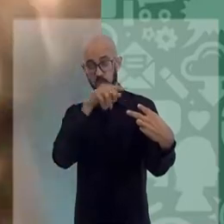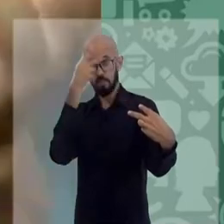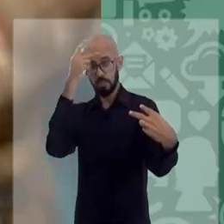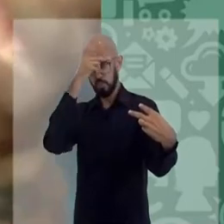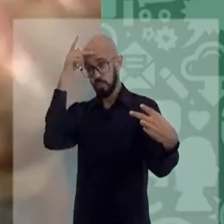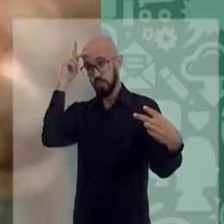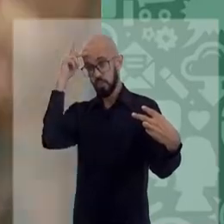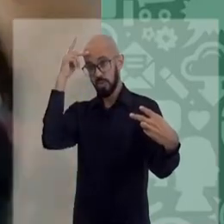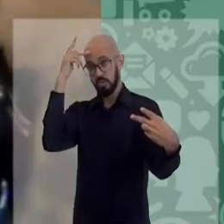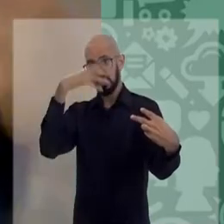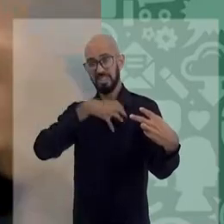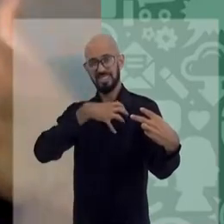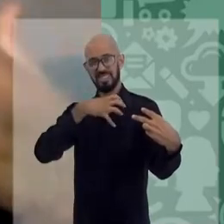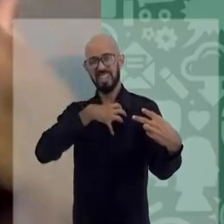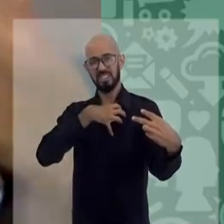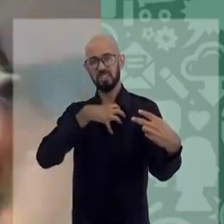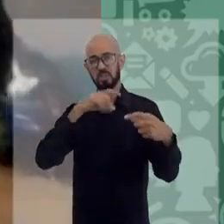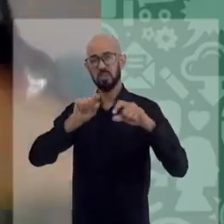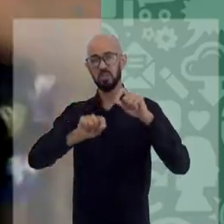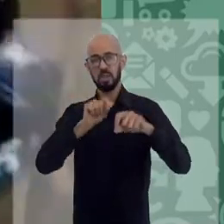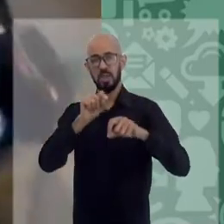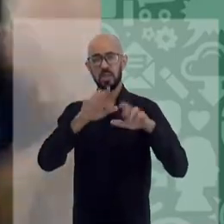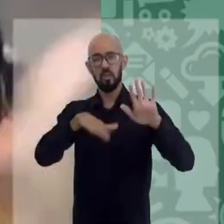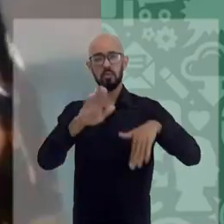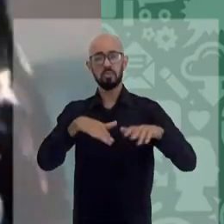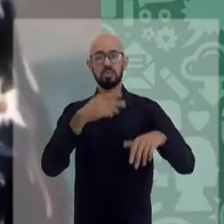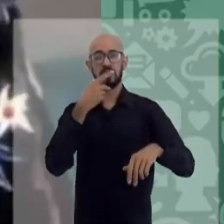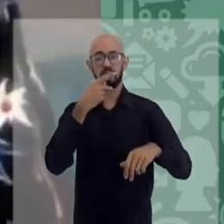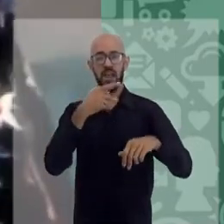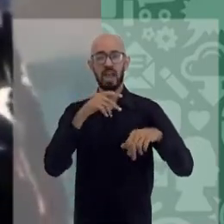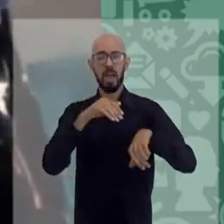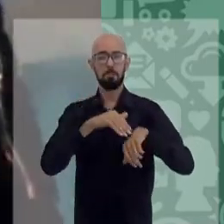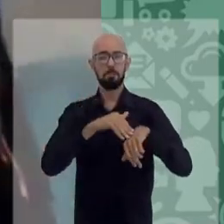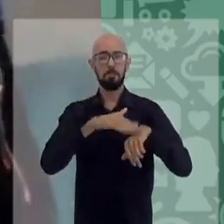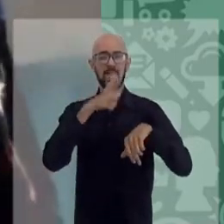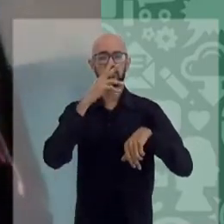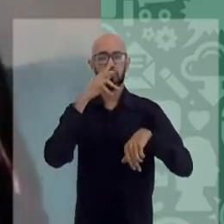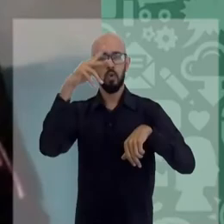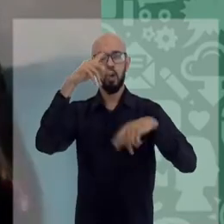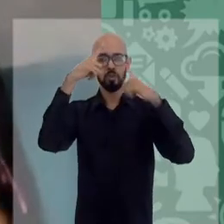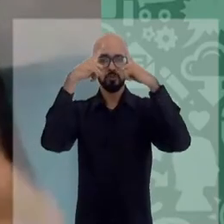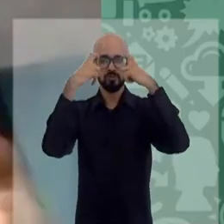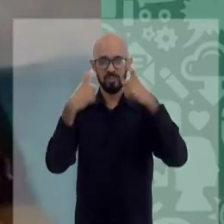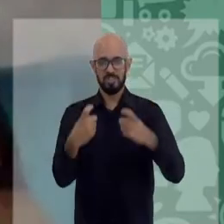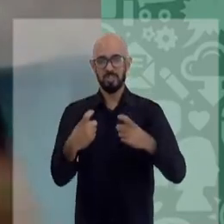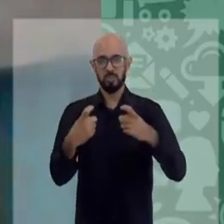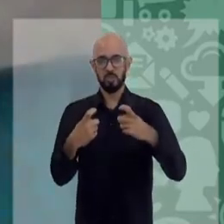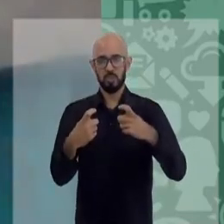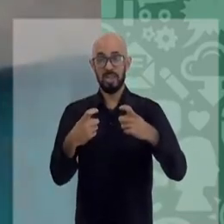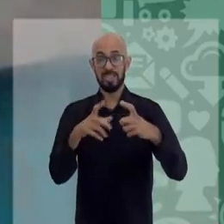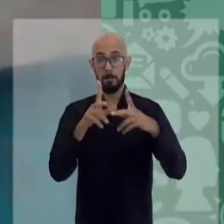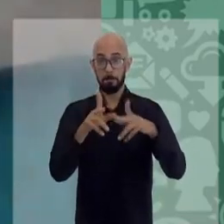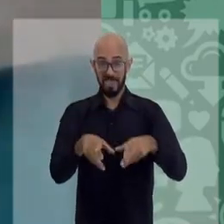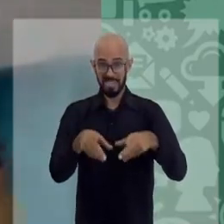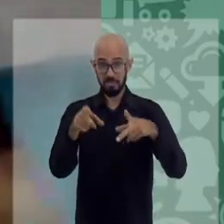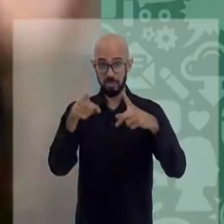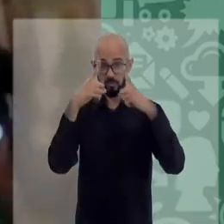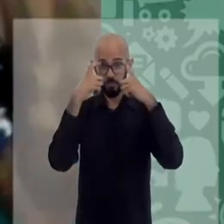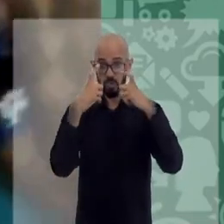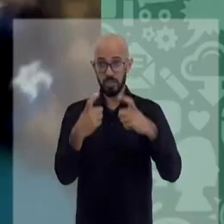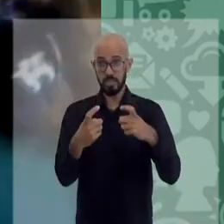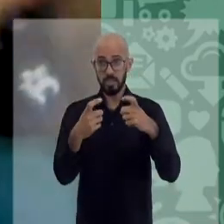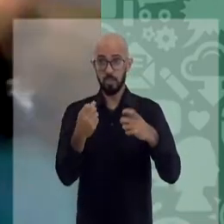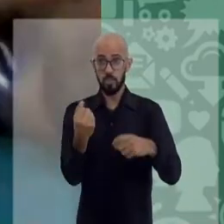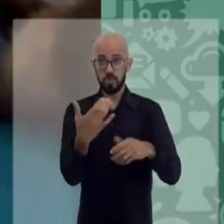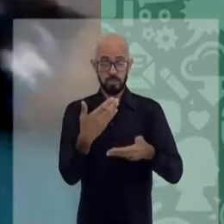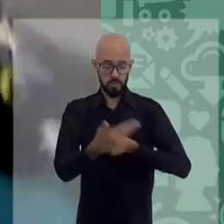olho com a pessoa, você tende a se permitir a falar mais livremente, a ser mais agressivo. Essa mesma agressividade, quando você